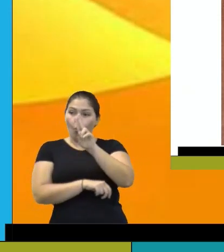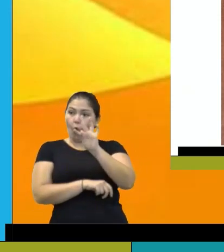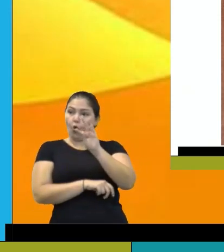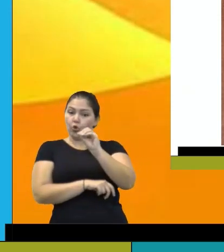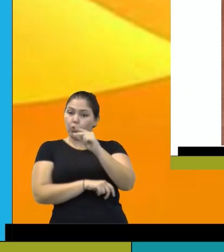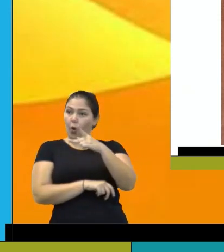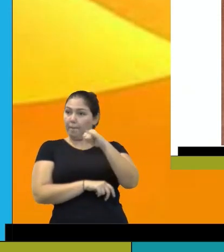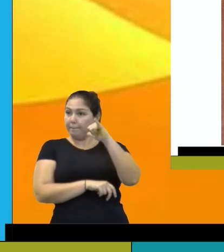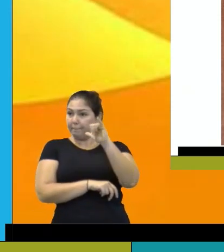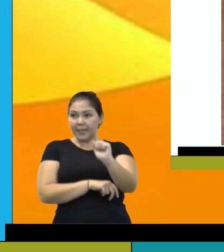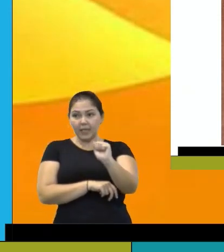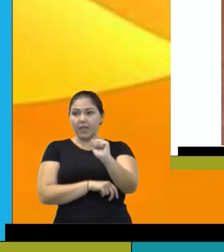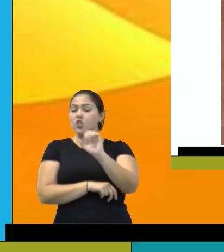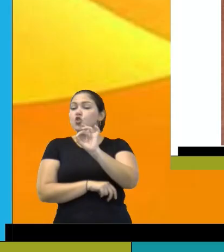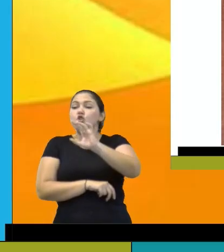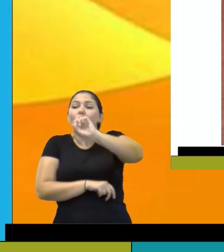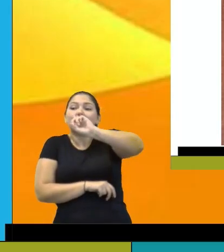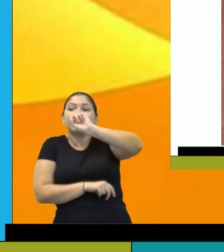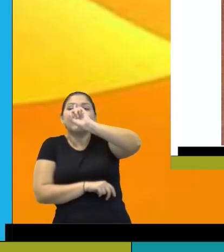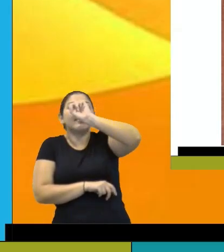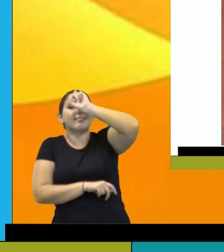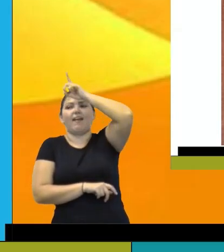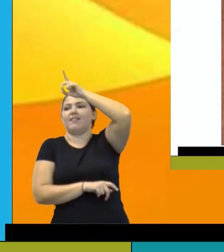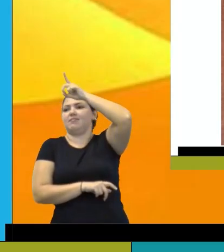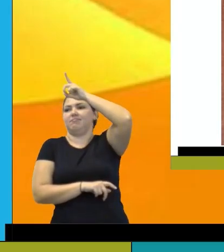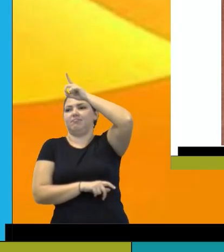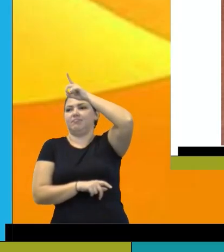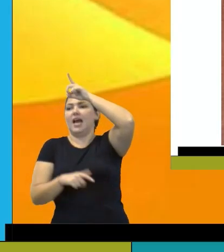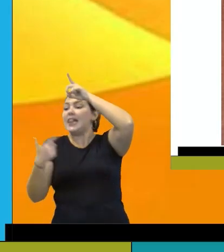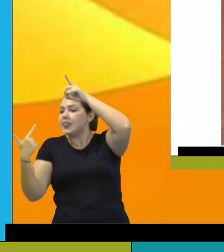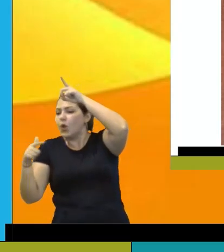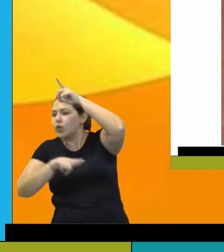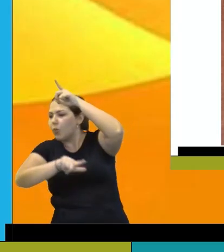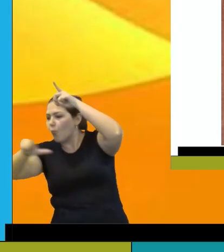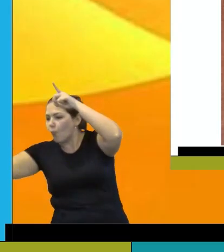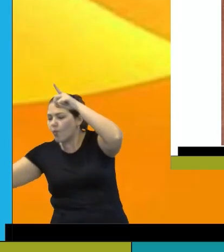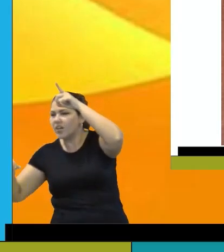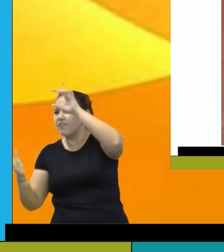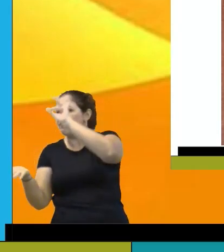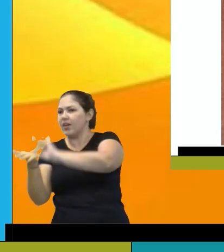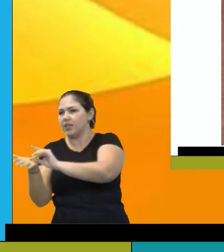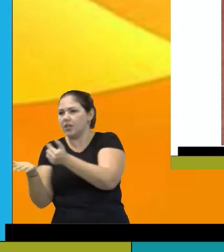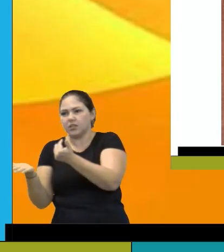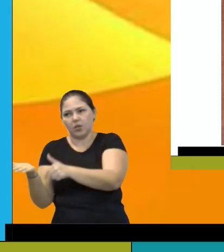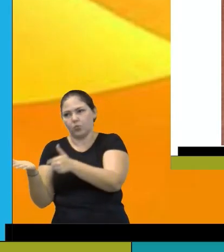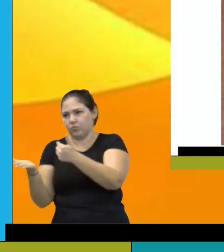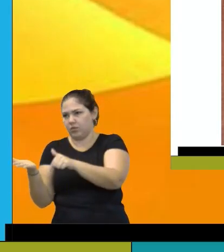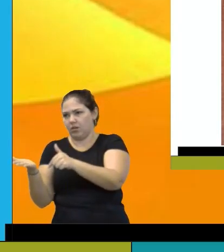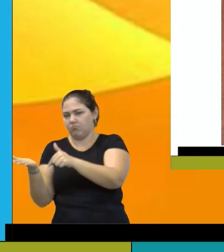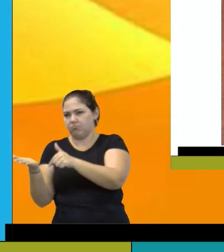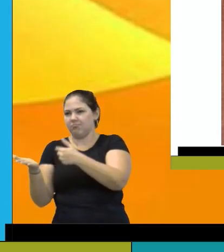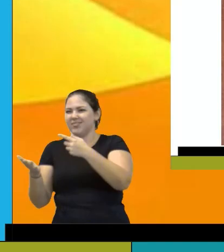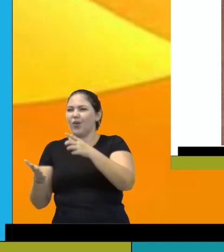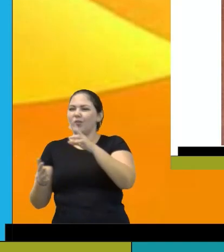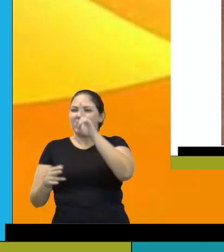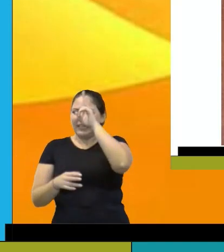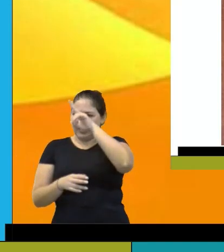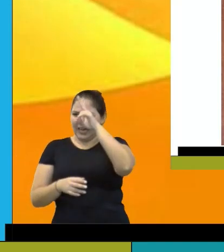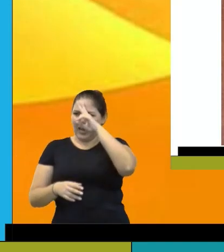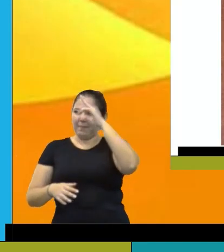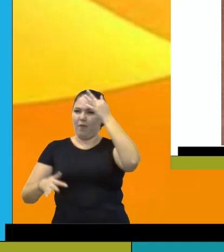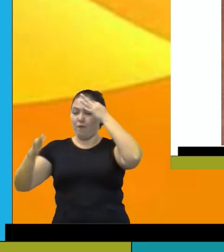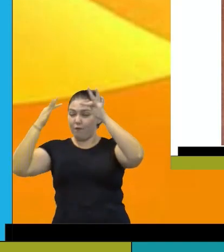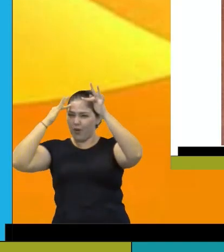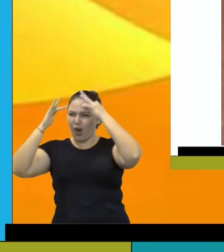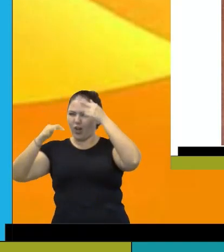E todos os pensadores que antecederam Maquiavel, todos eles eram utópicos. Vou te dar